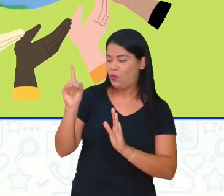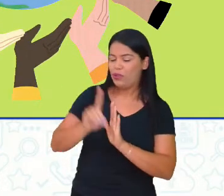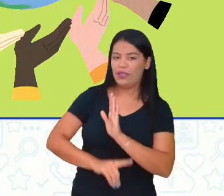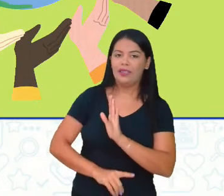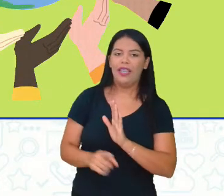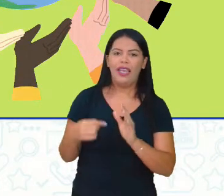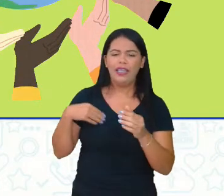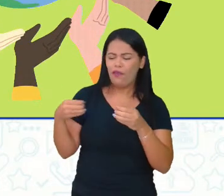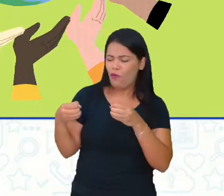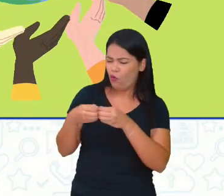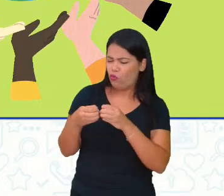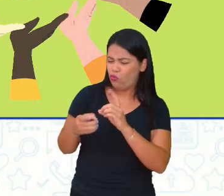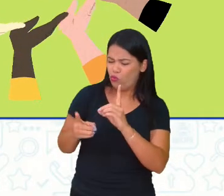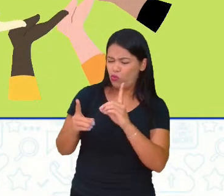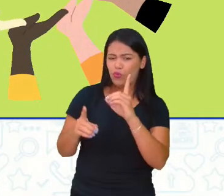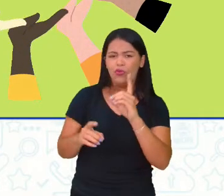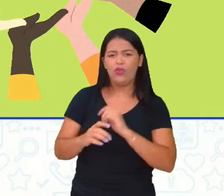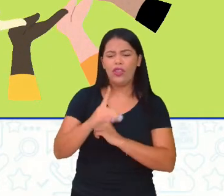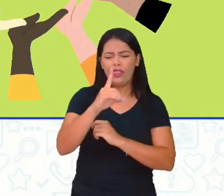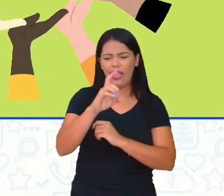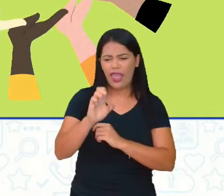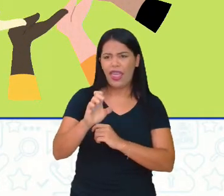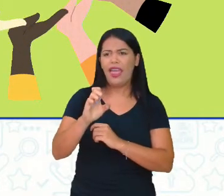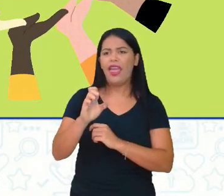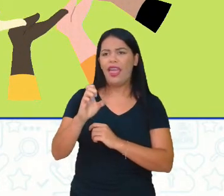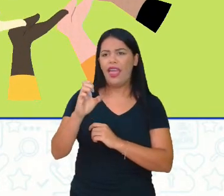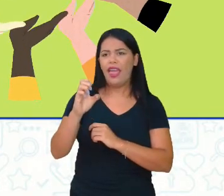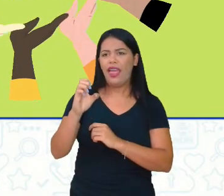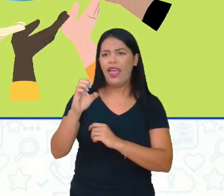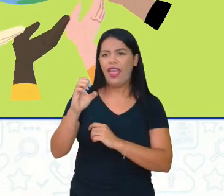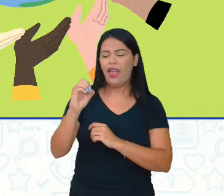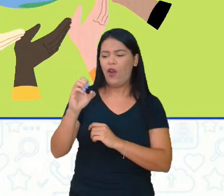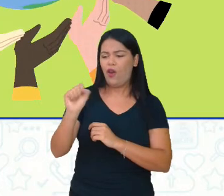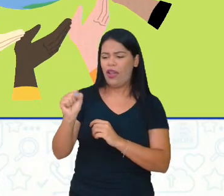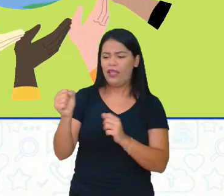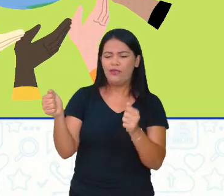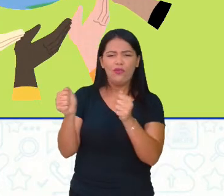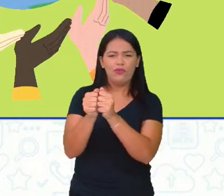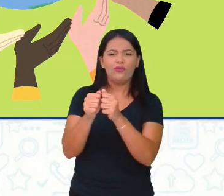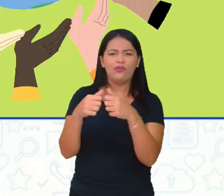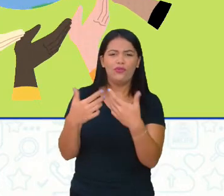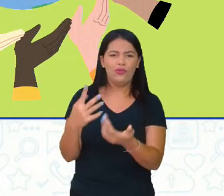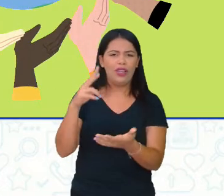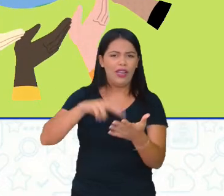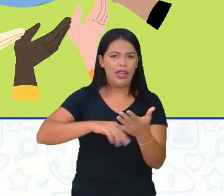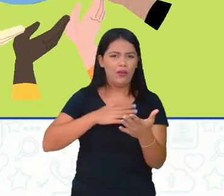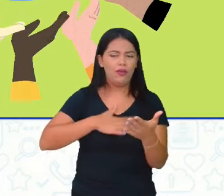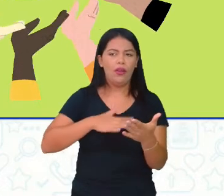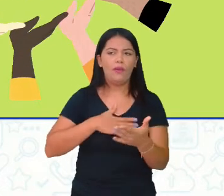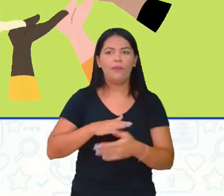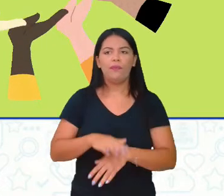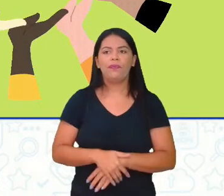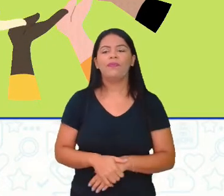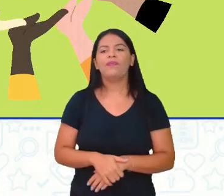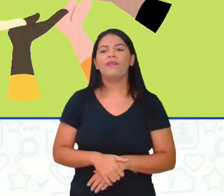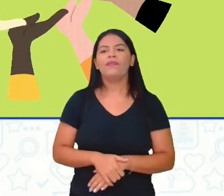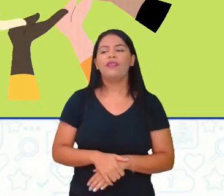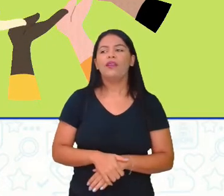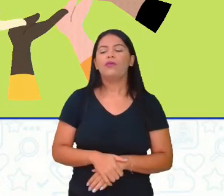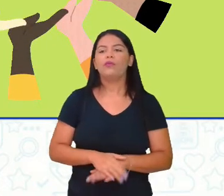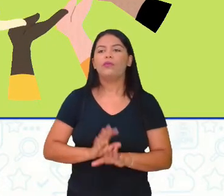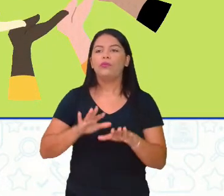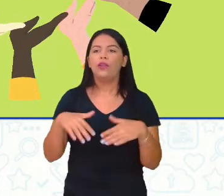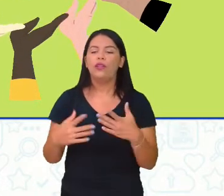prestando atenção aí. Erro de digitação, tá? Então, de os direitos humanos passarem